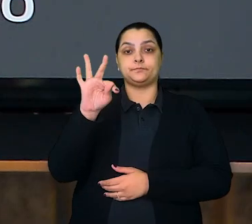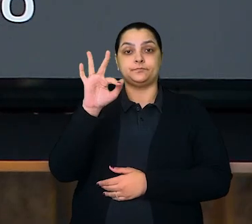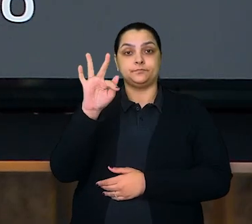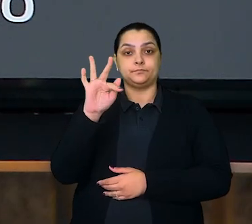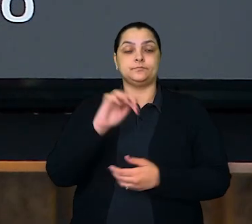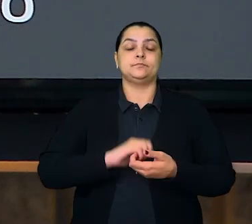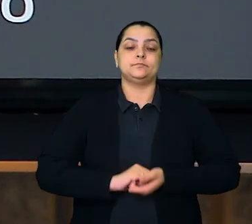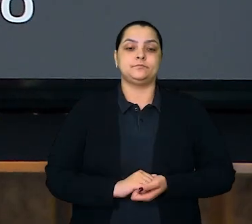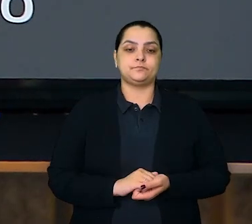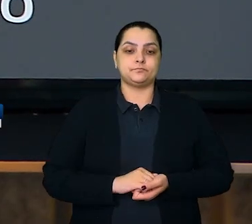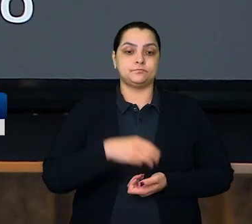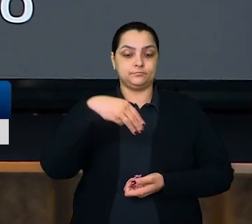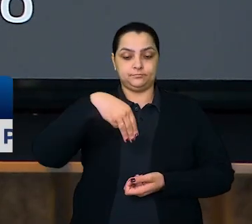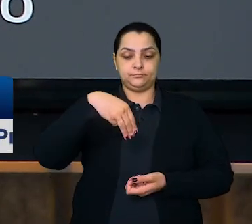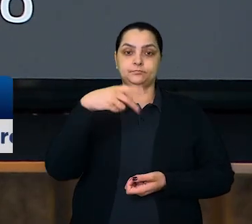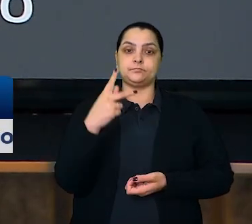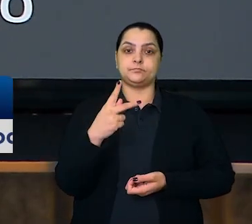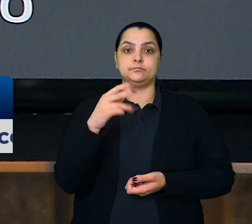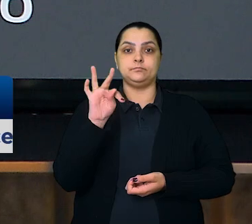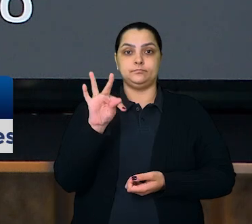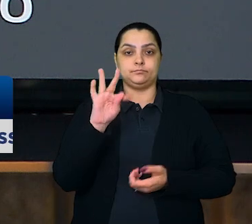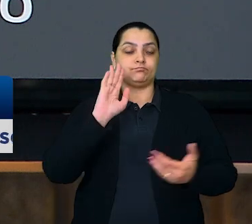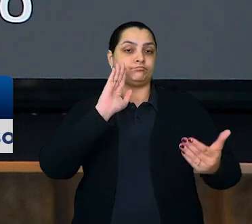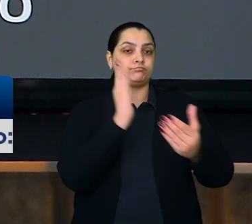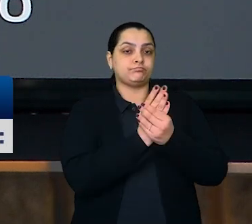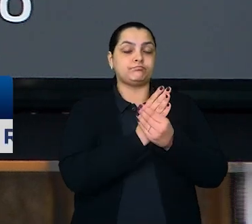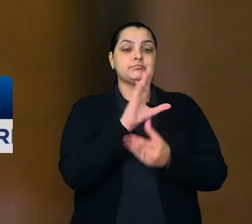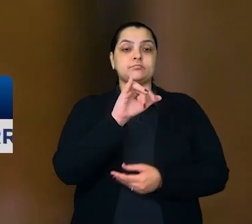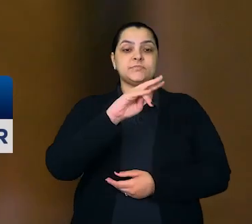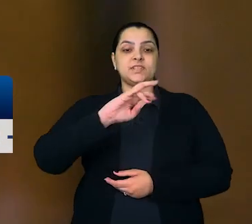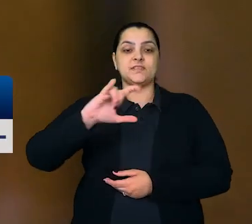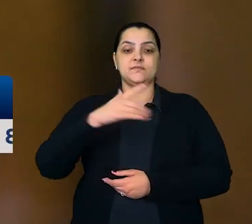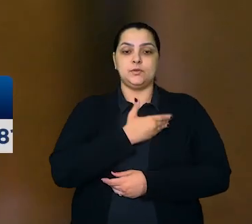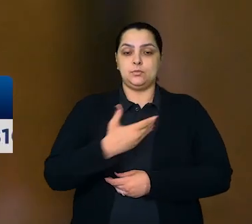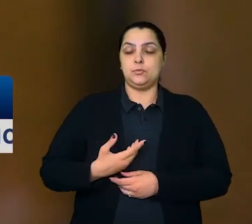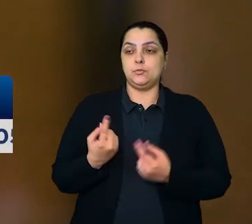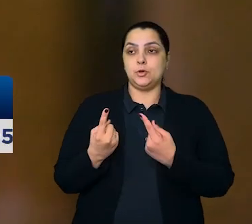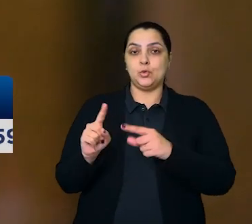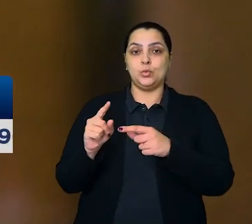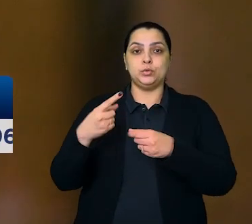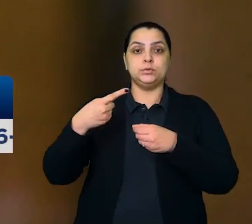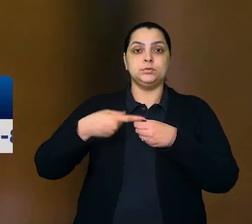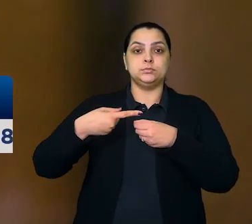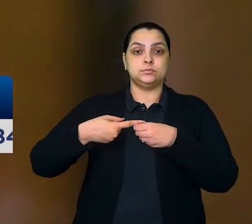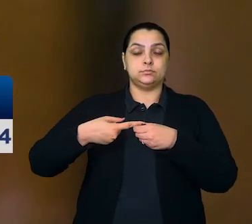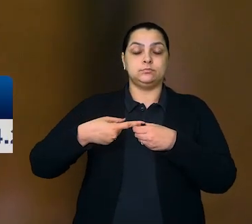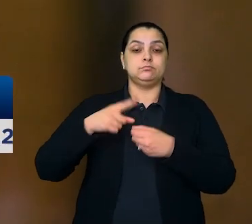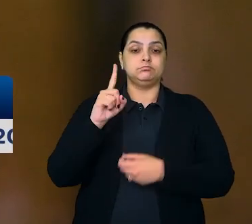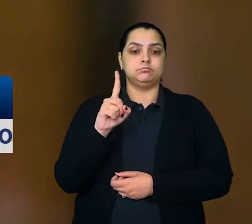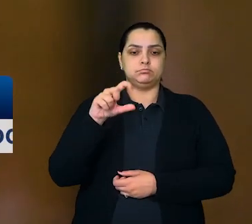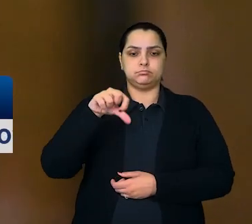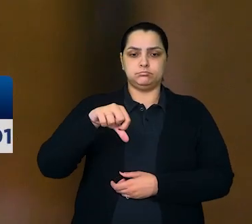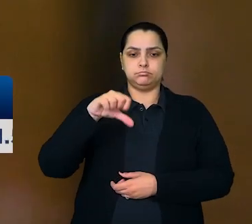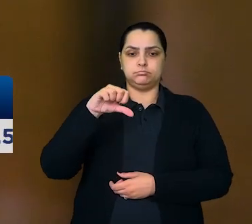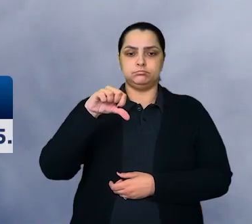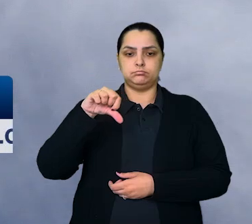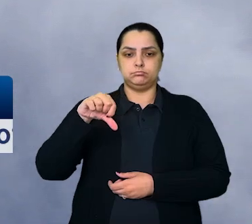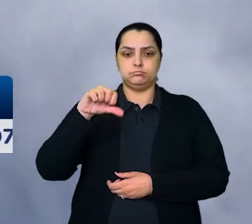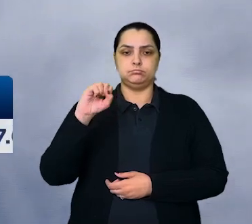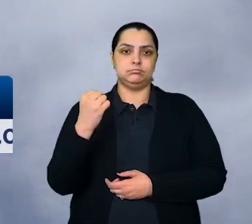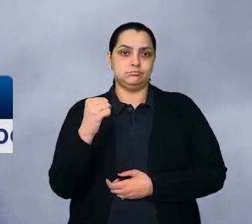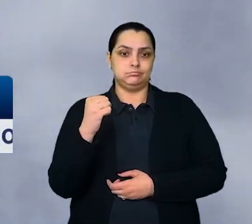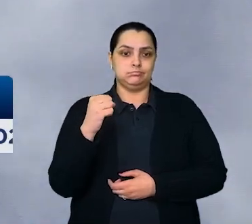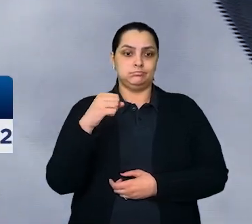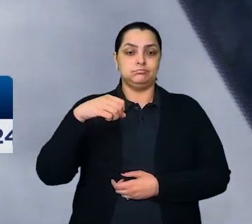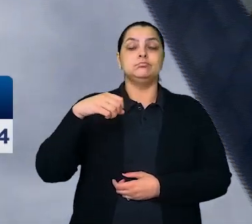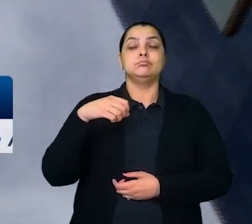O Ministério Público do Trabalho entrou com ação civil pública contra o município em 1998. O